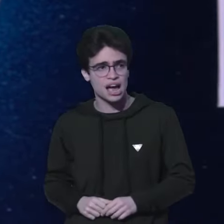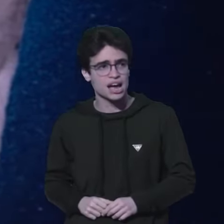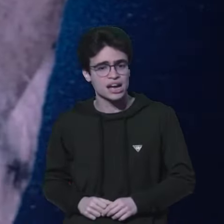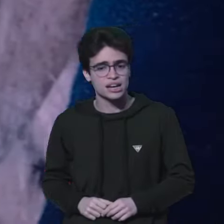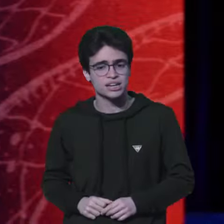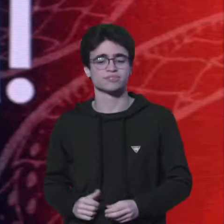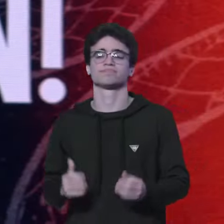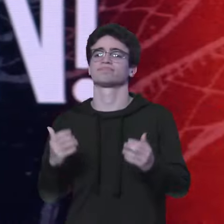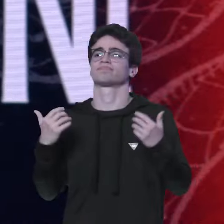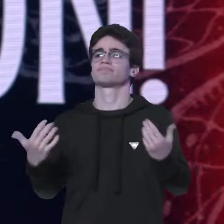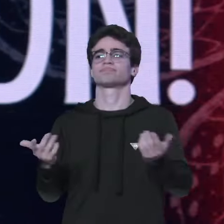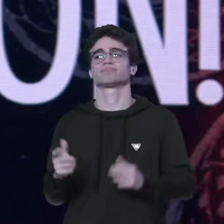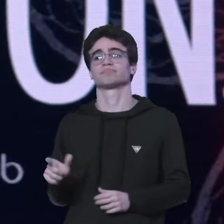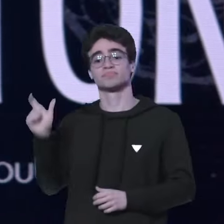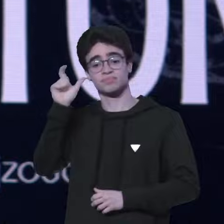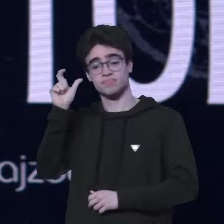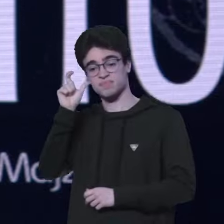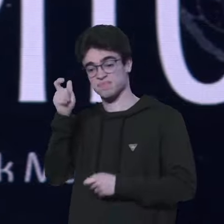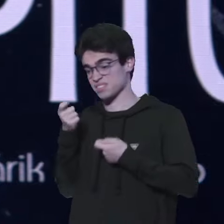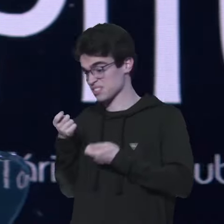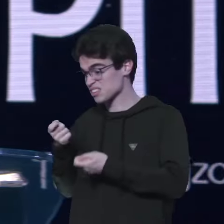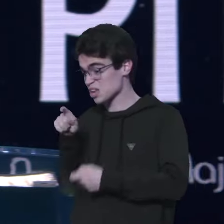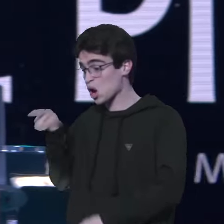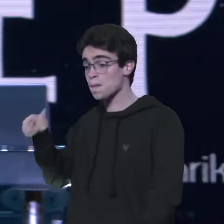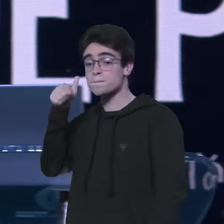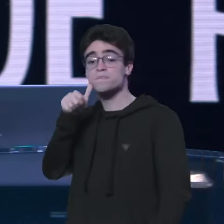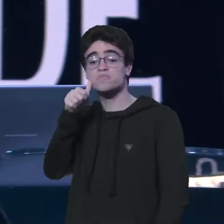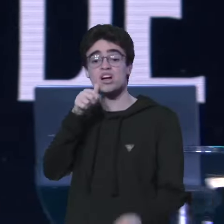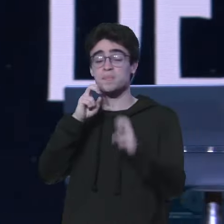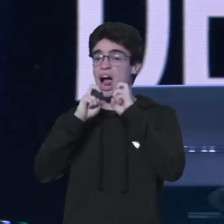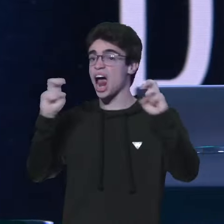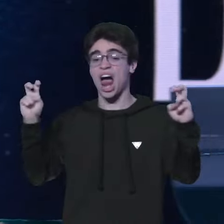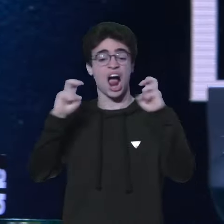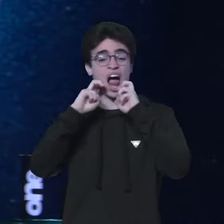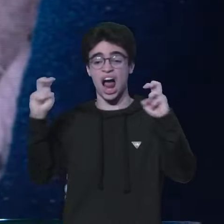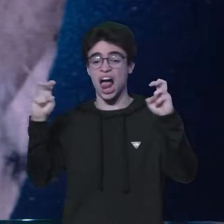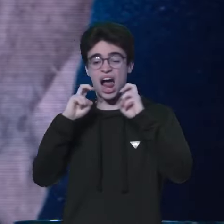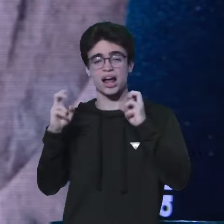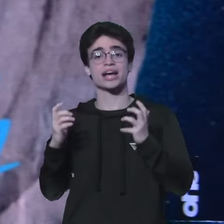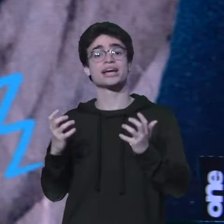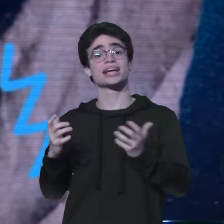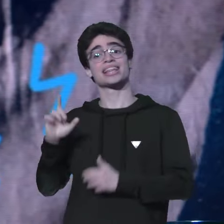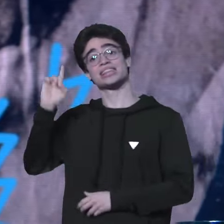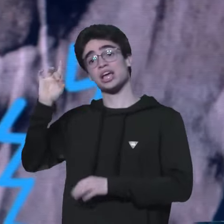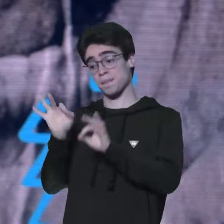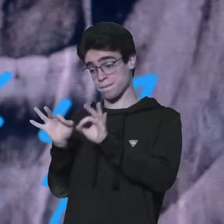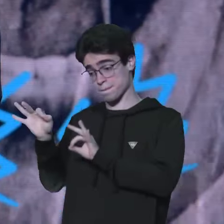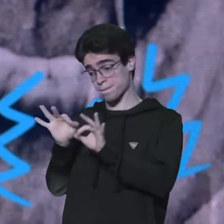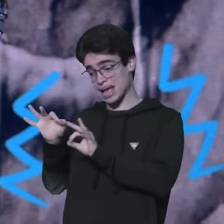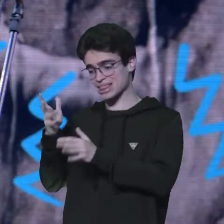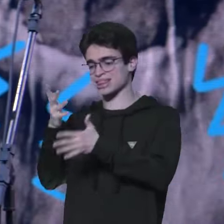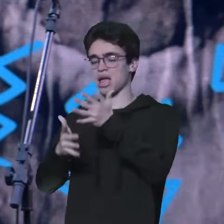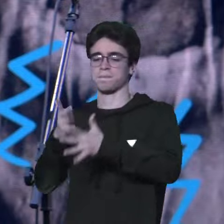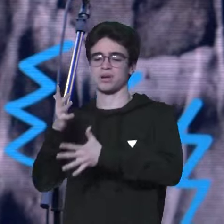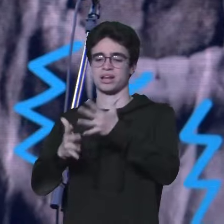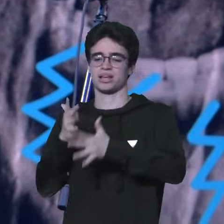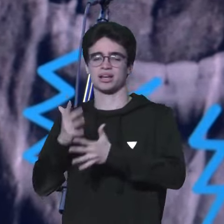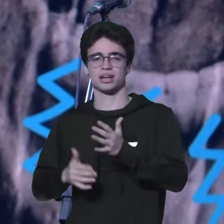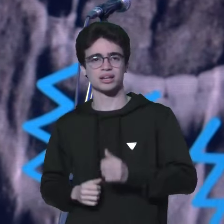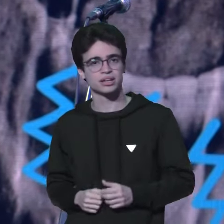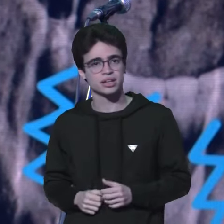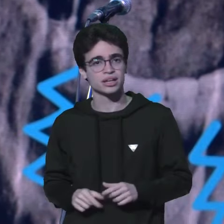E Satanás manda uma mulher barulhenta para atrapalhar os planos de Deus. E mais, para encher